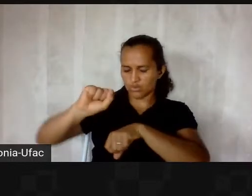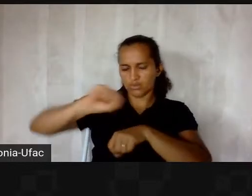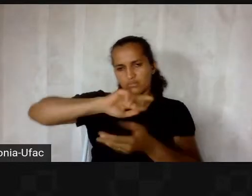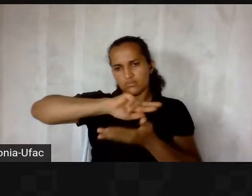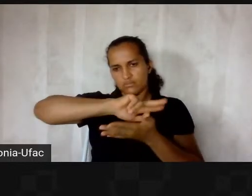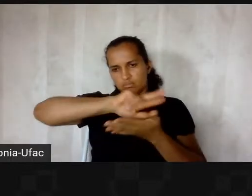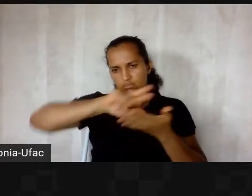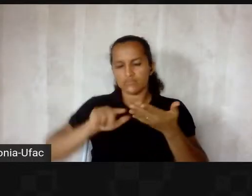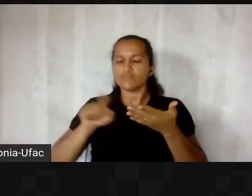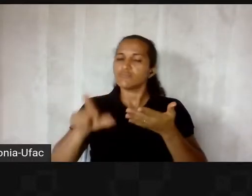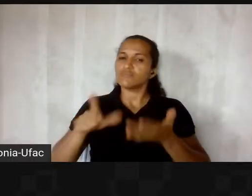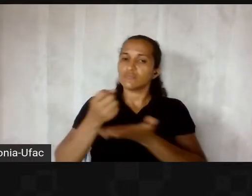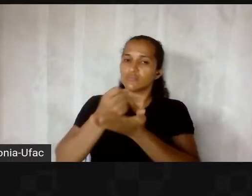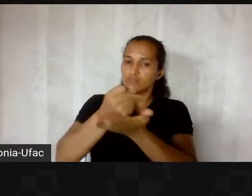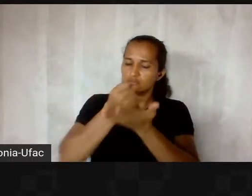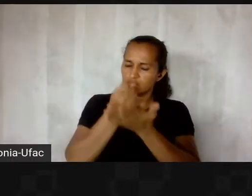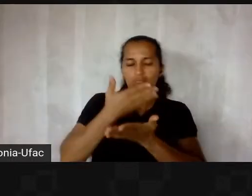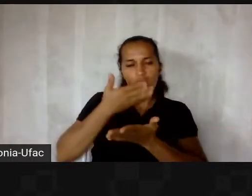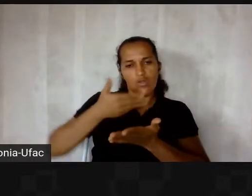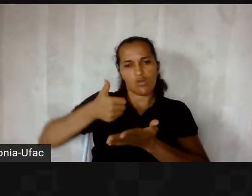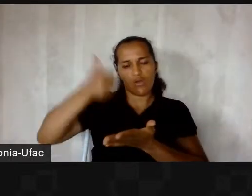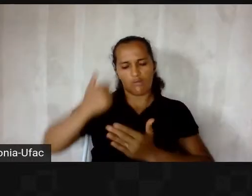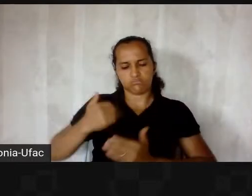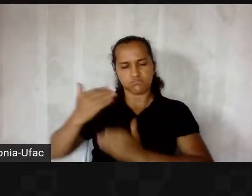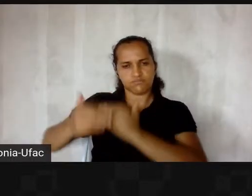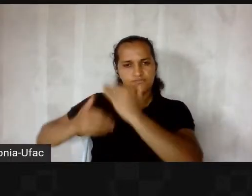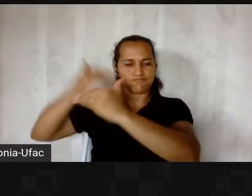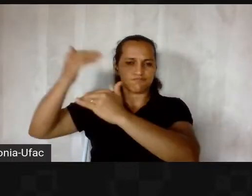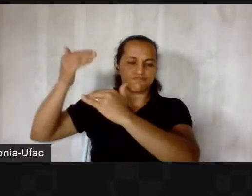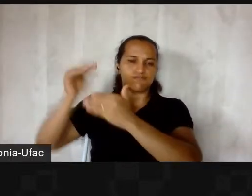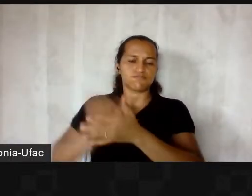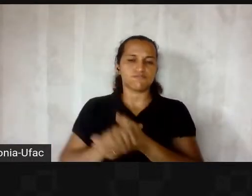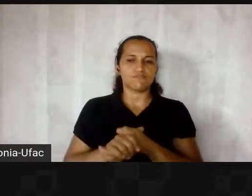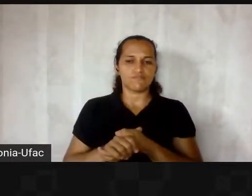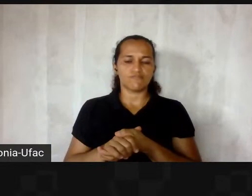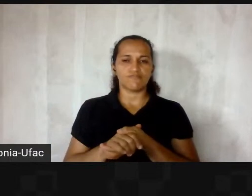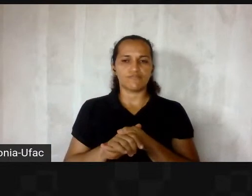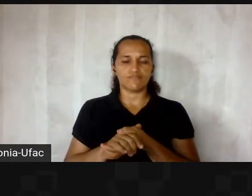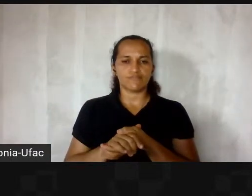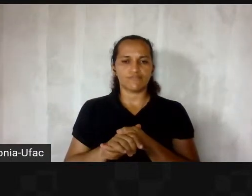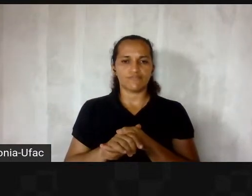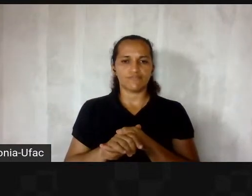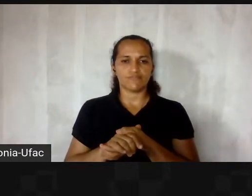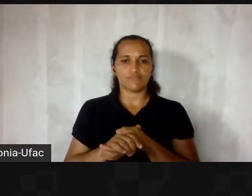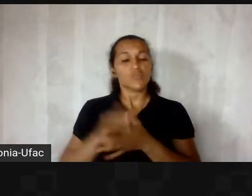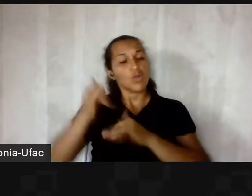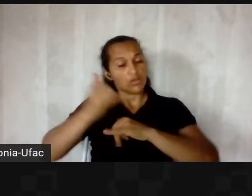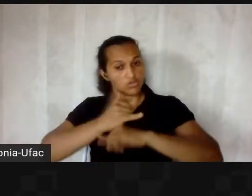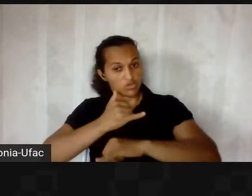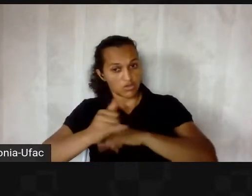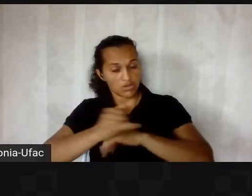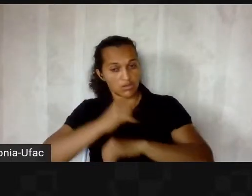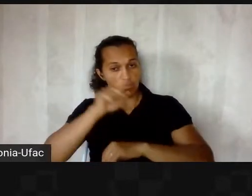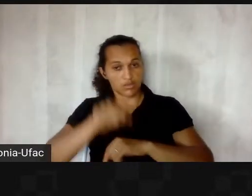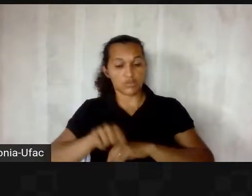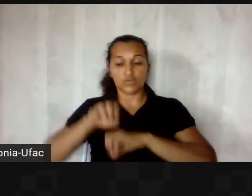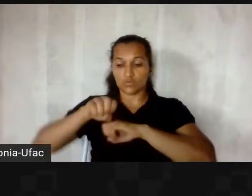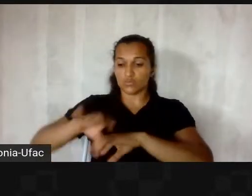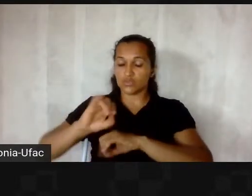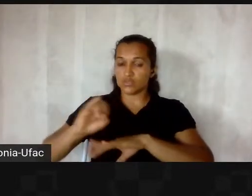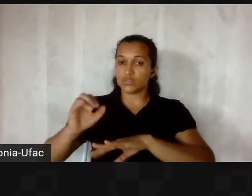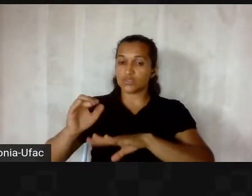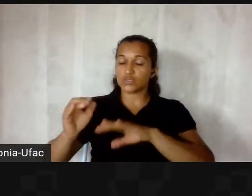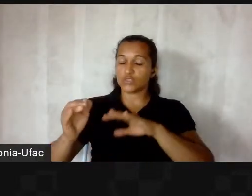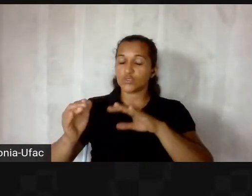ajudando para melhorar seu desempenho, e suas estratégias no ensino fundamental e médio,